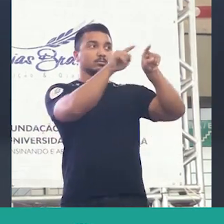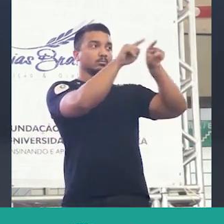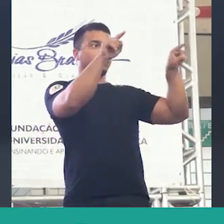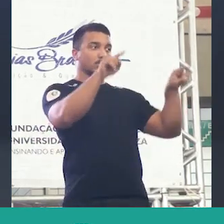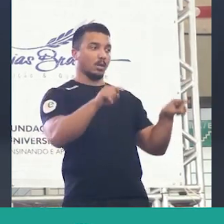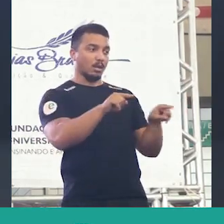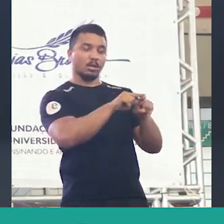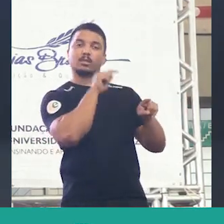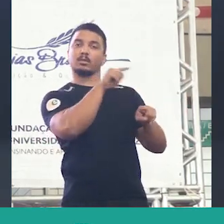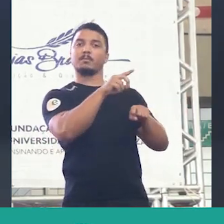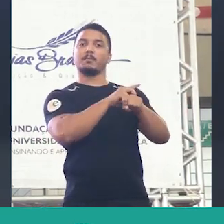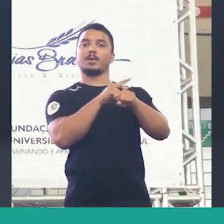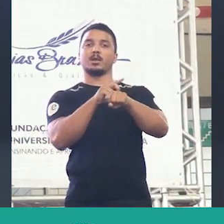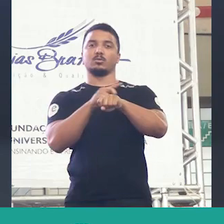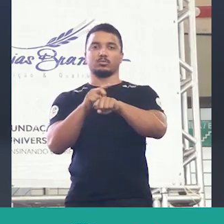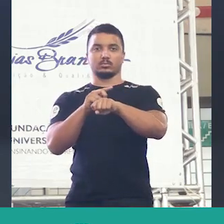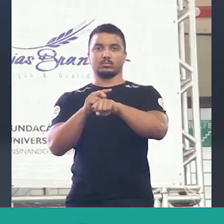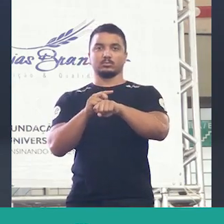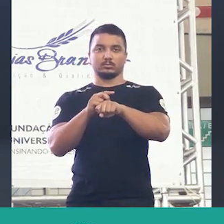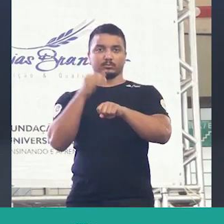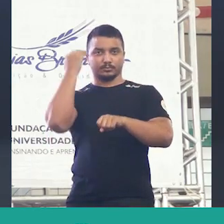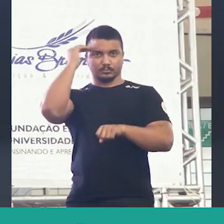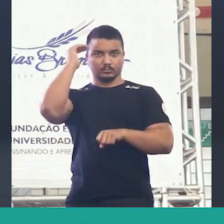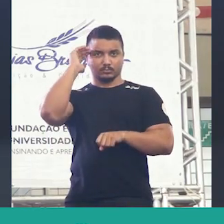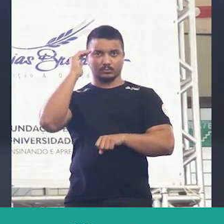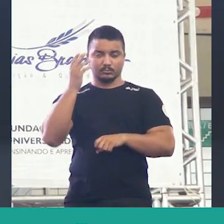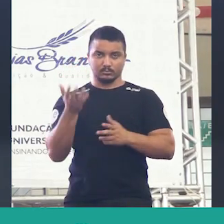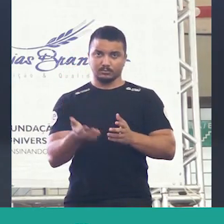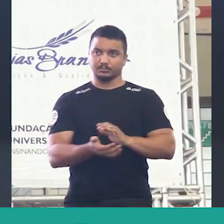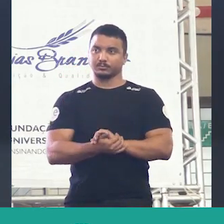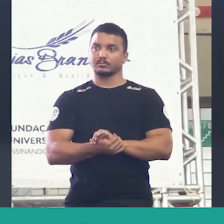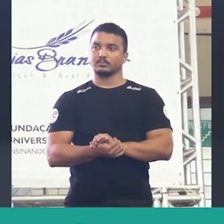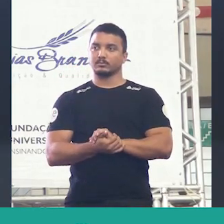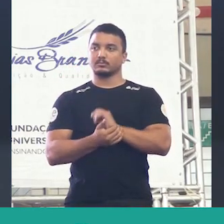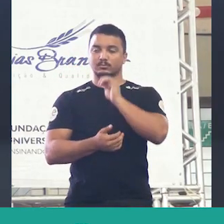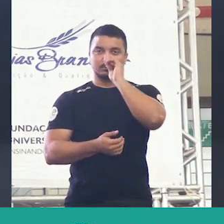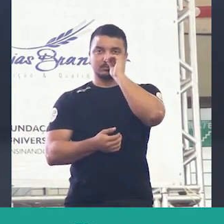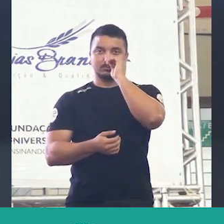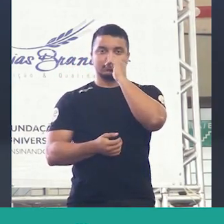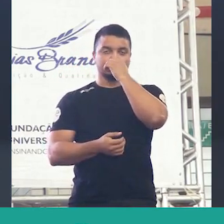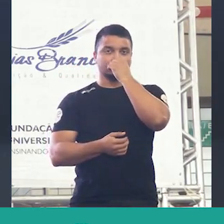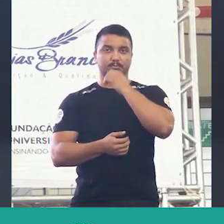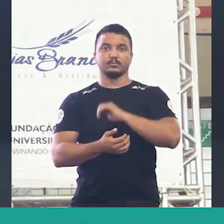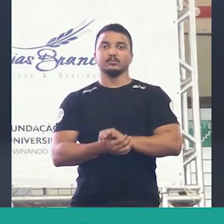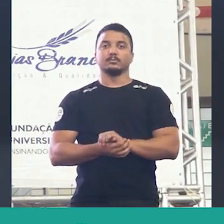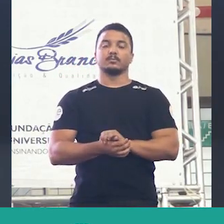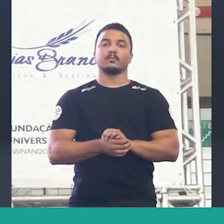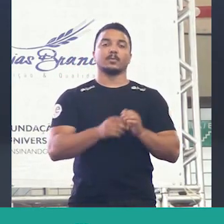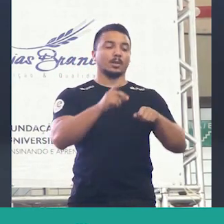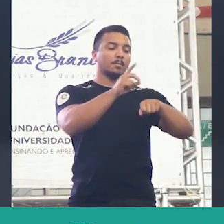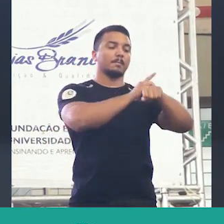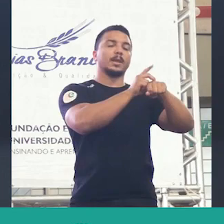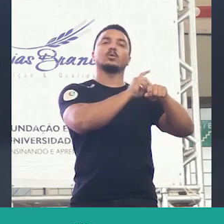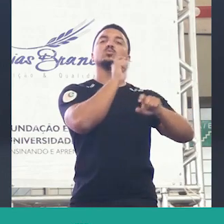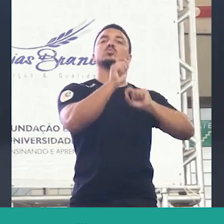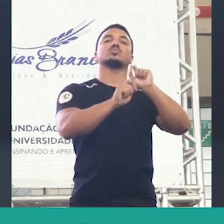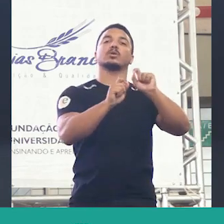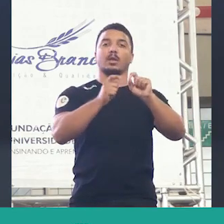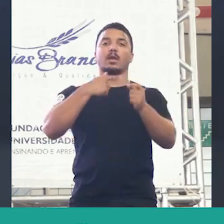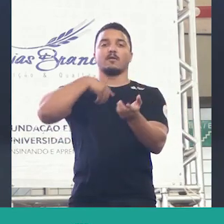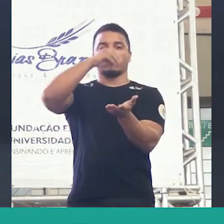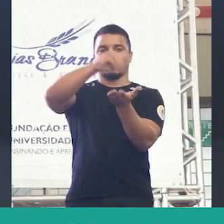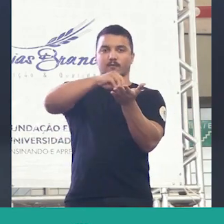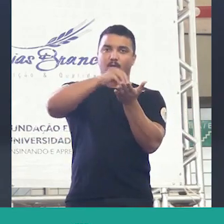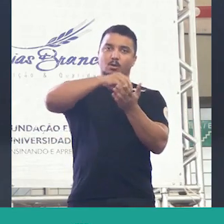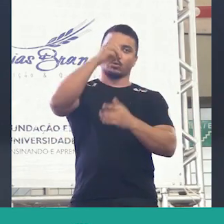aquilo que eu não estou vendo eu chamo de preto. Vocês estão me entendendo ou não? Fui claro? Então vamos lá. O que é o preto? A